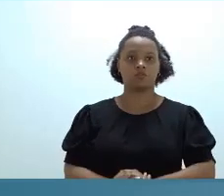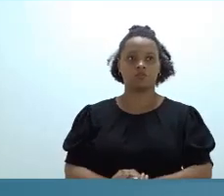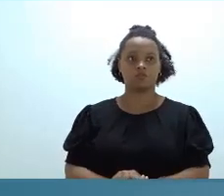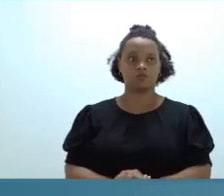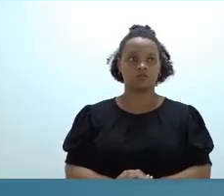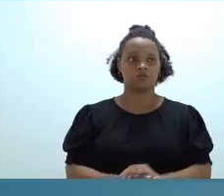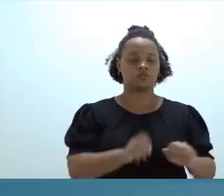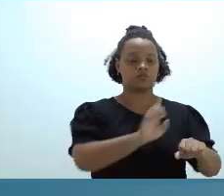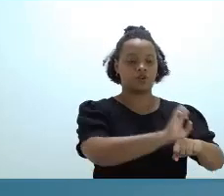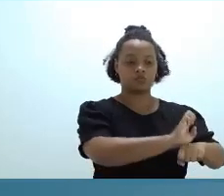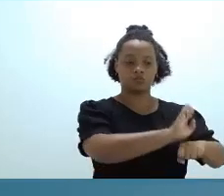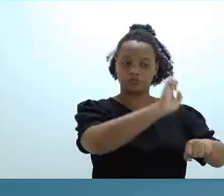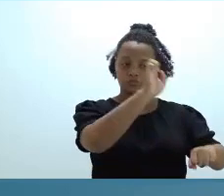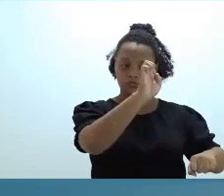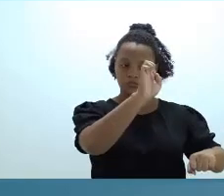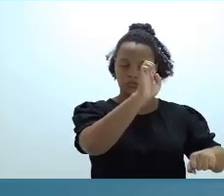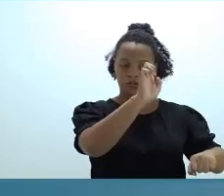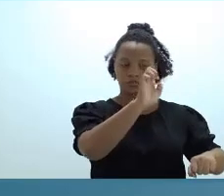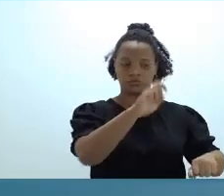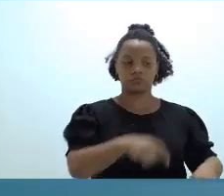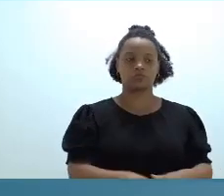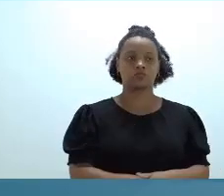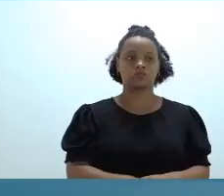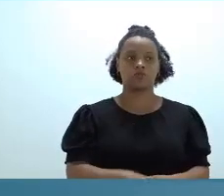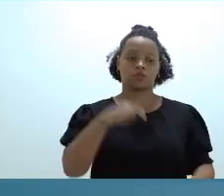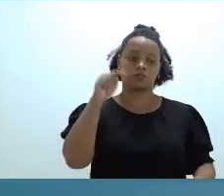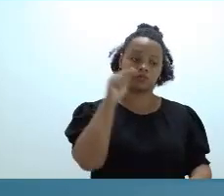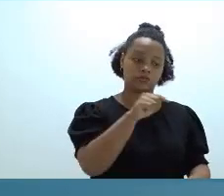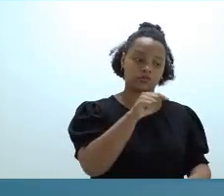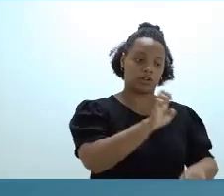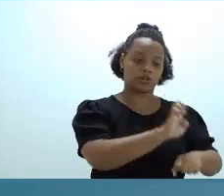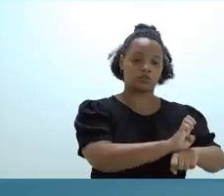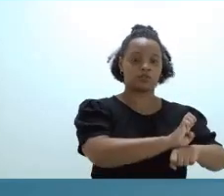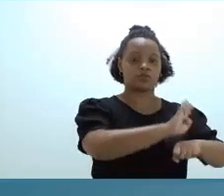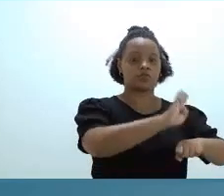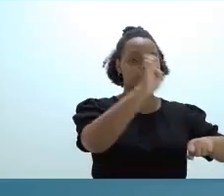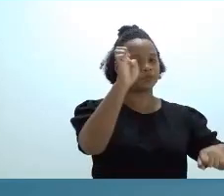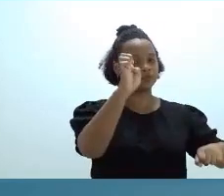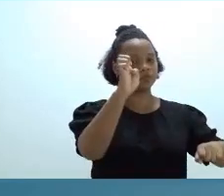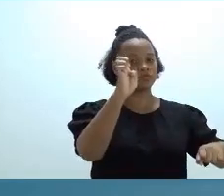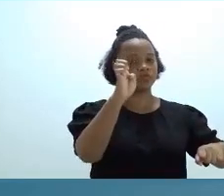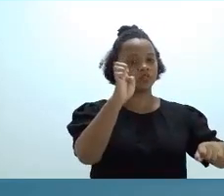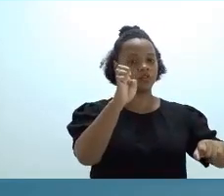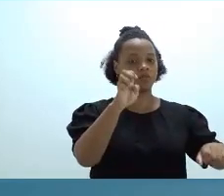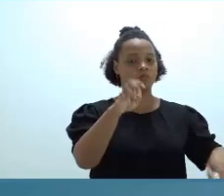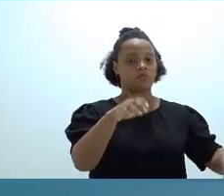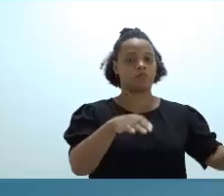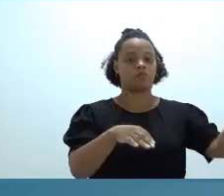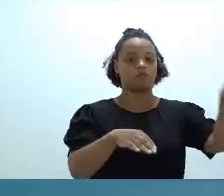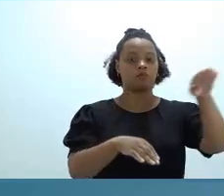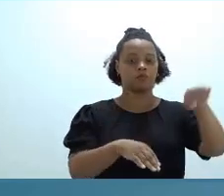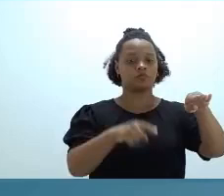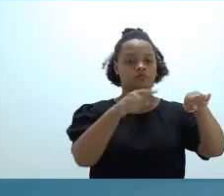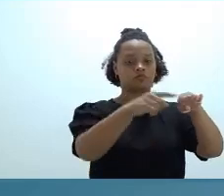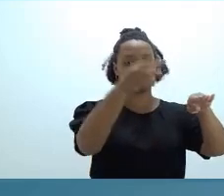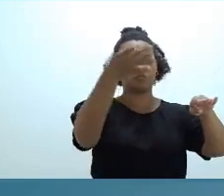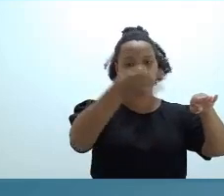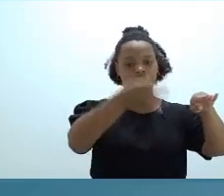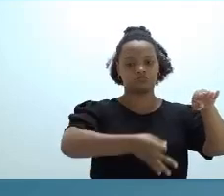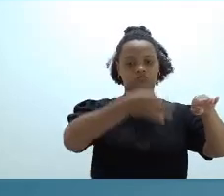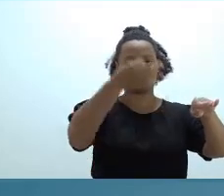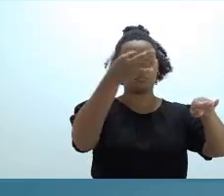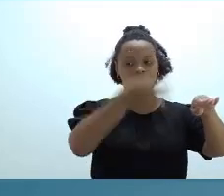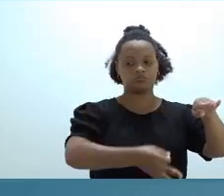do Estado. Quer dizer, o Estado deverá estar na posição jurídica de